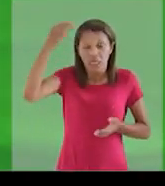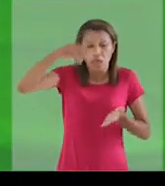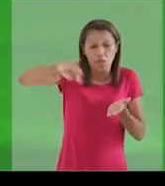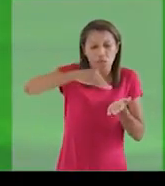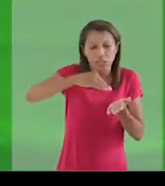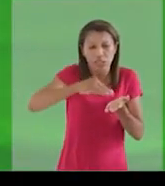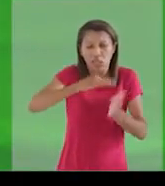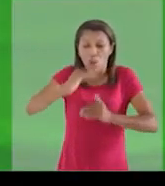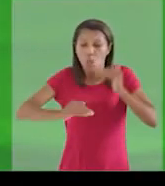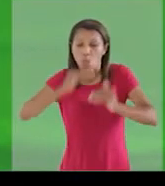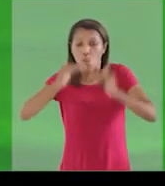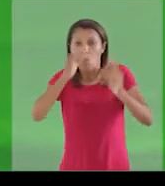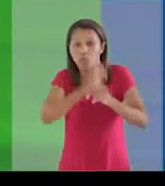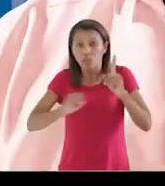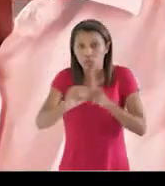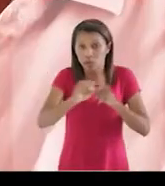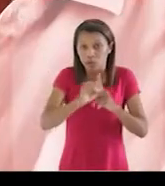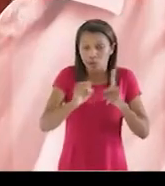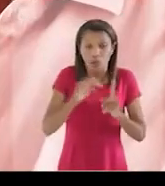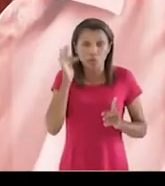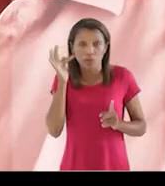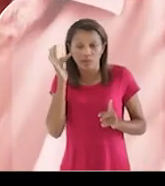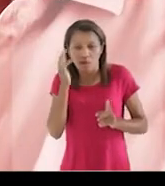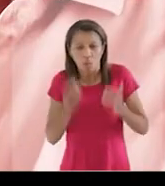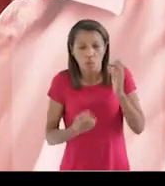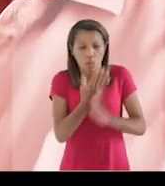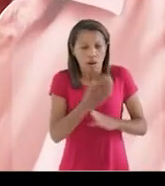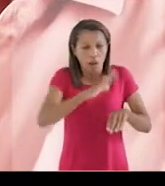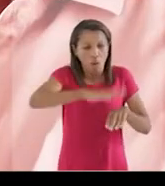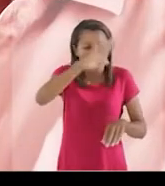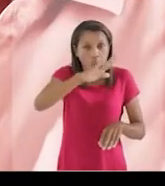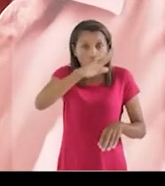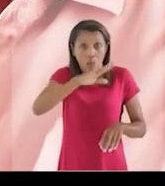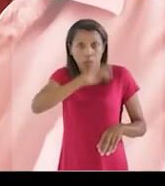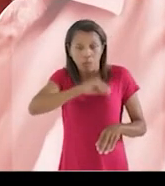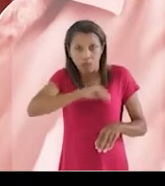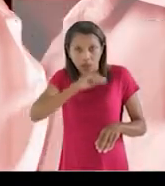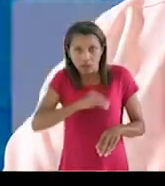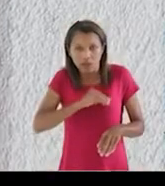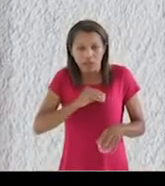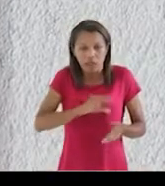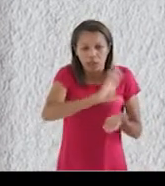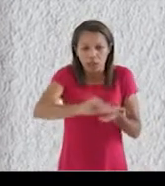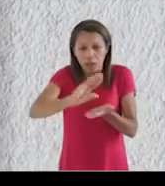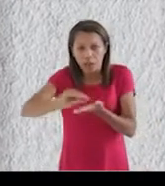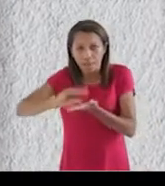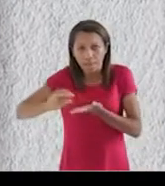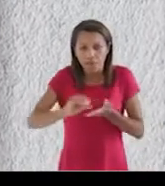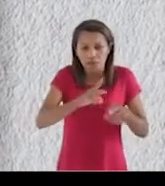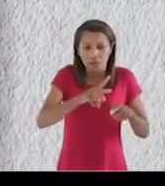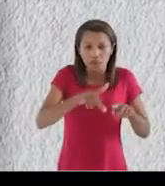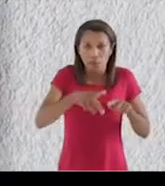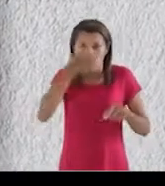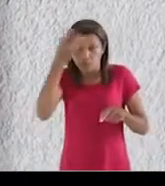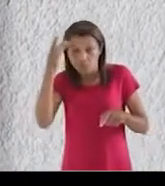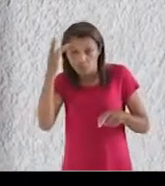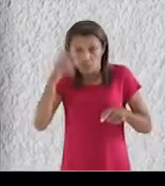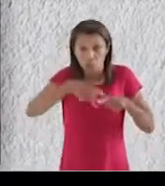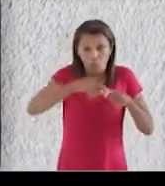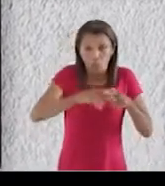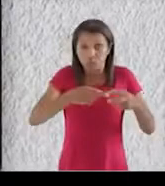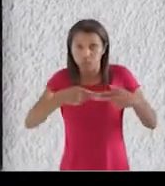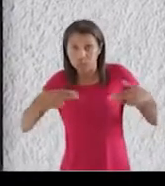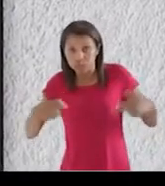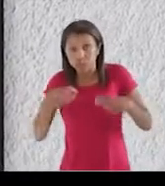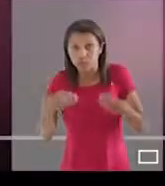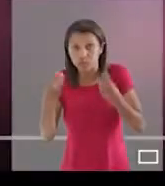Neto foi secretário de Desenvolvimento Social de Flávio Dino e criou Mais Renda, que deu qualificação e equipamento para muita gente. Sabe